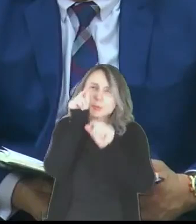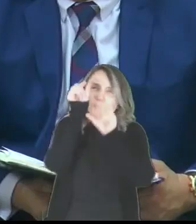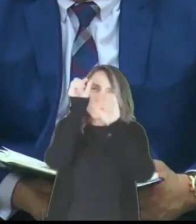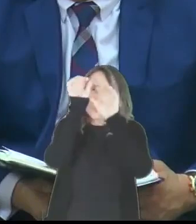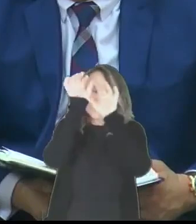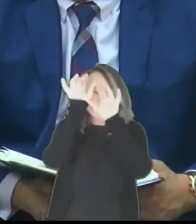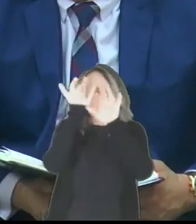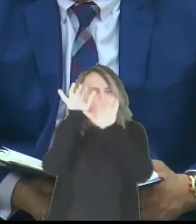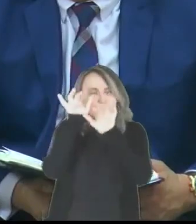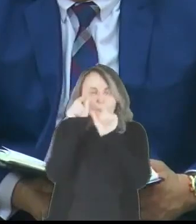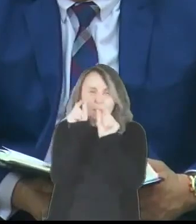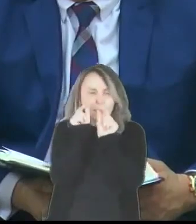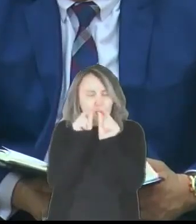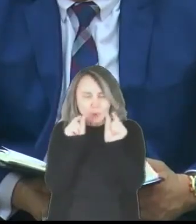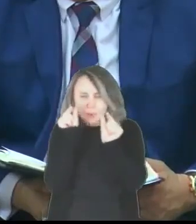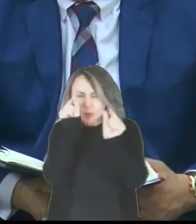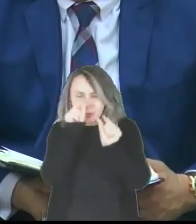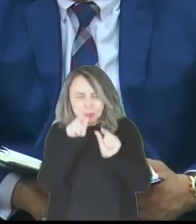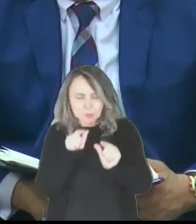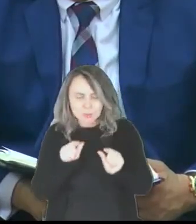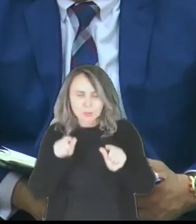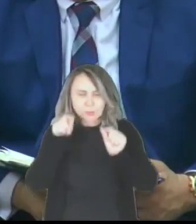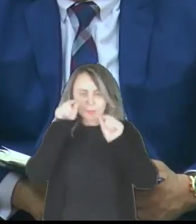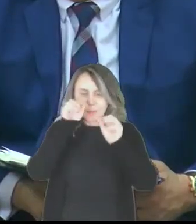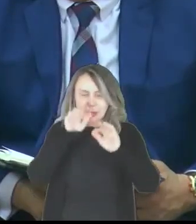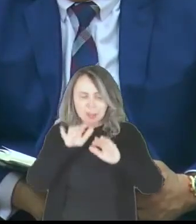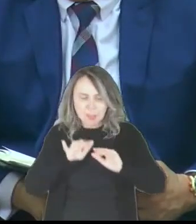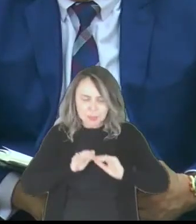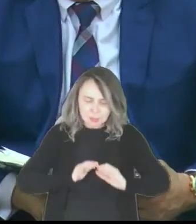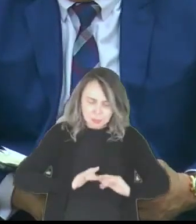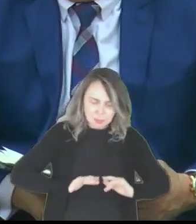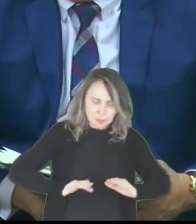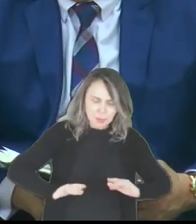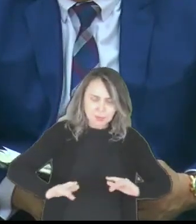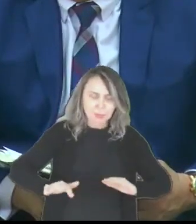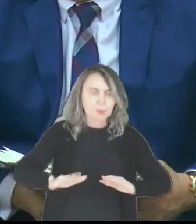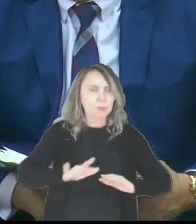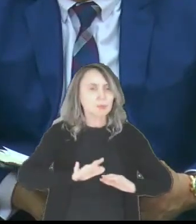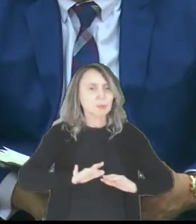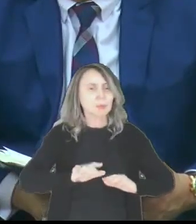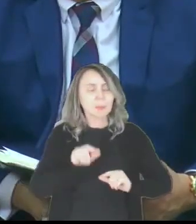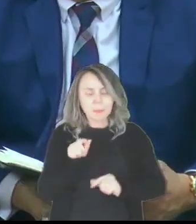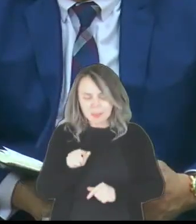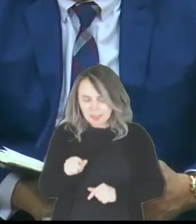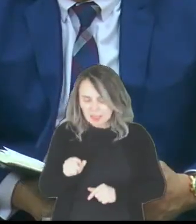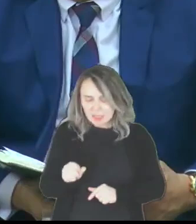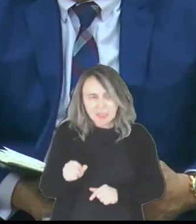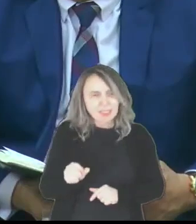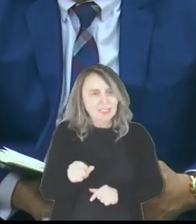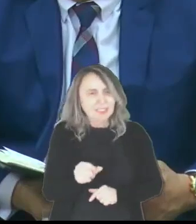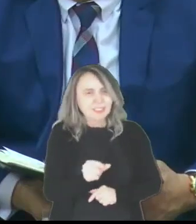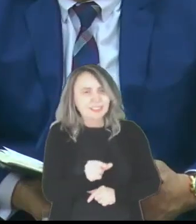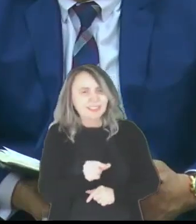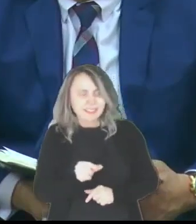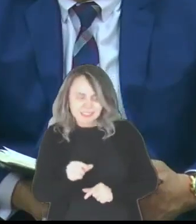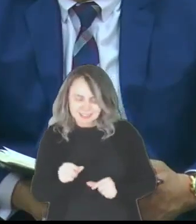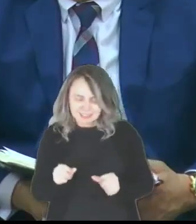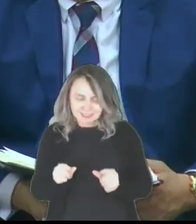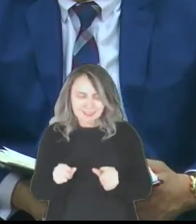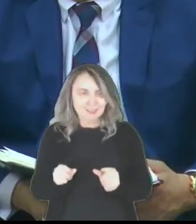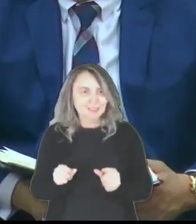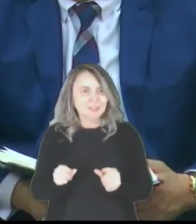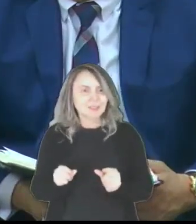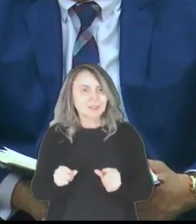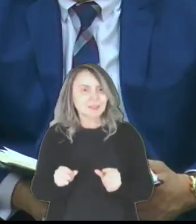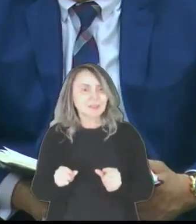sobre a face do deserto estava uma coisa, o que, irmãos? Miúda, miúda e redonda,